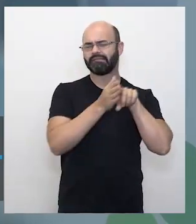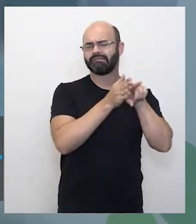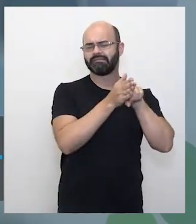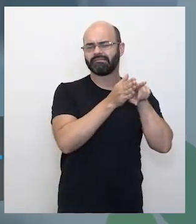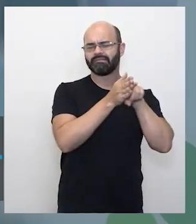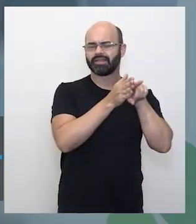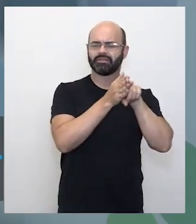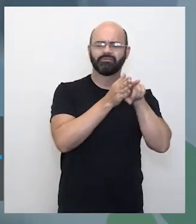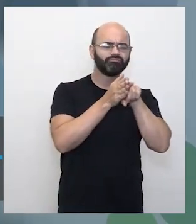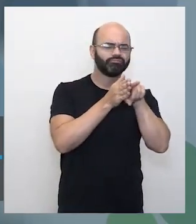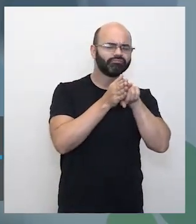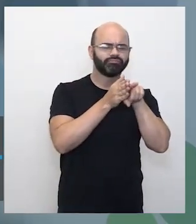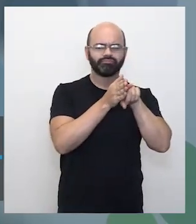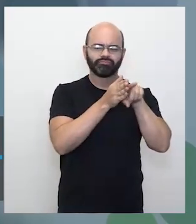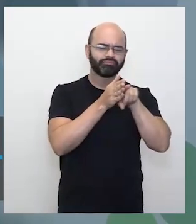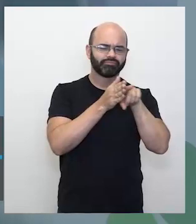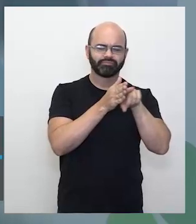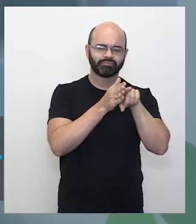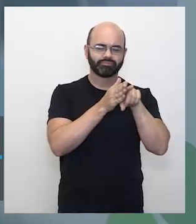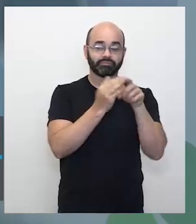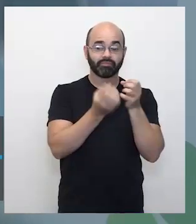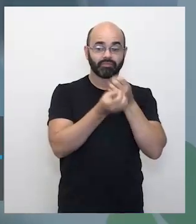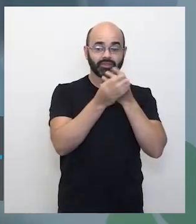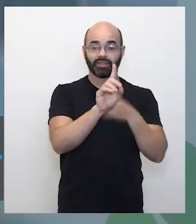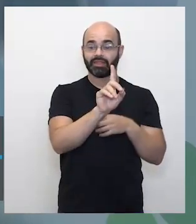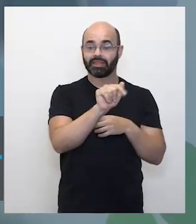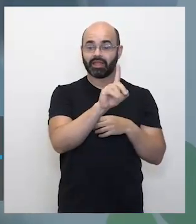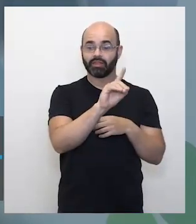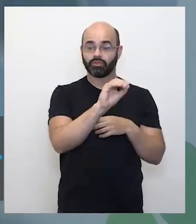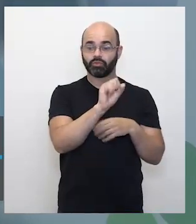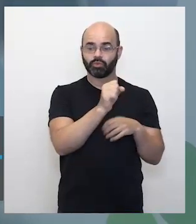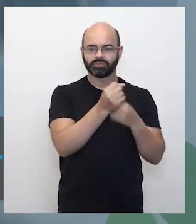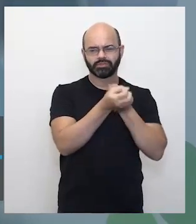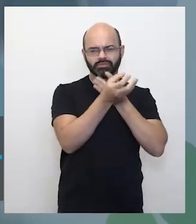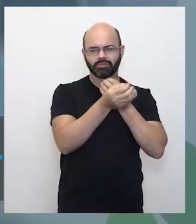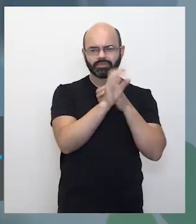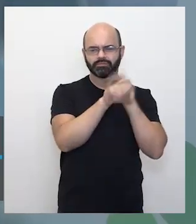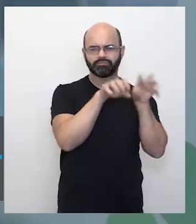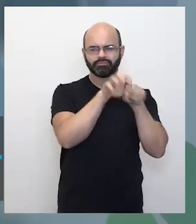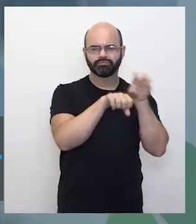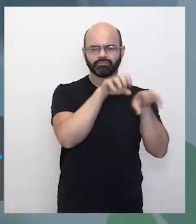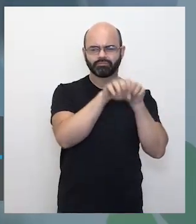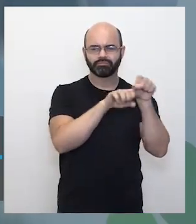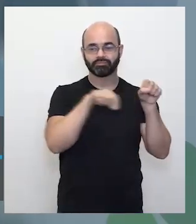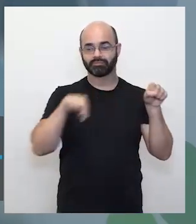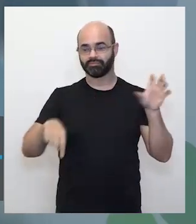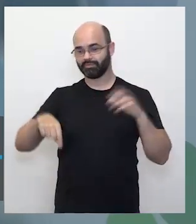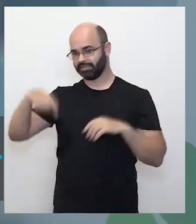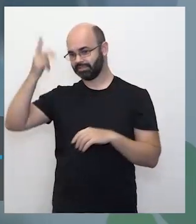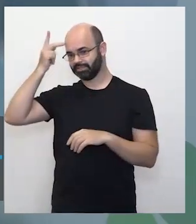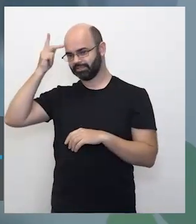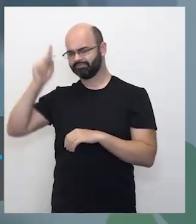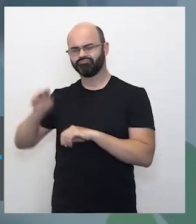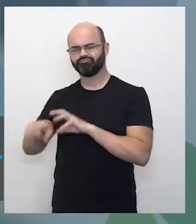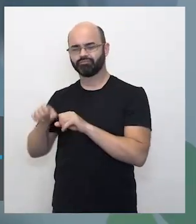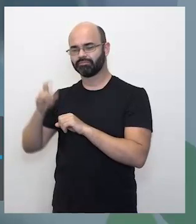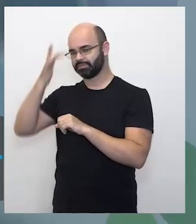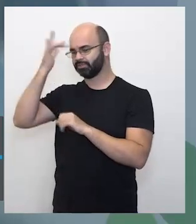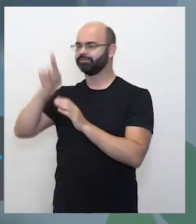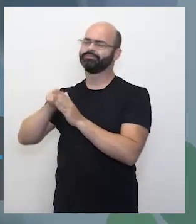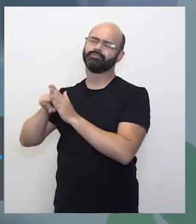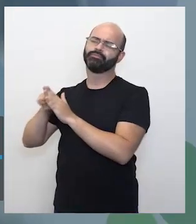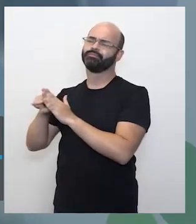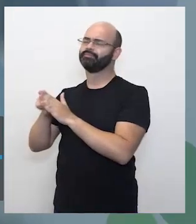né, a produção de dados sobre essa informação, pesquisando aqui em São Paulo, perguntando para as